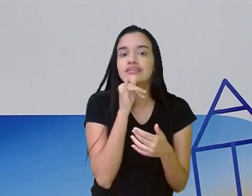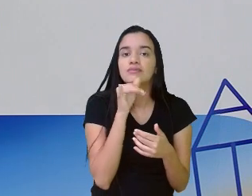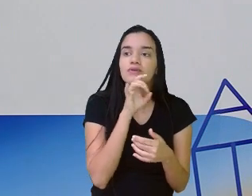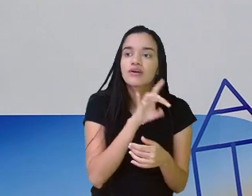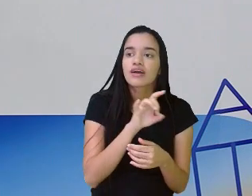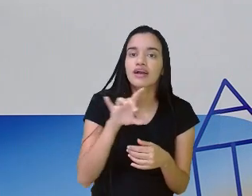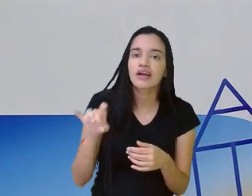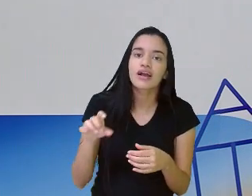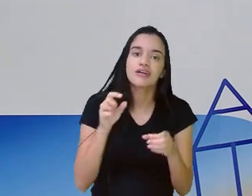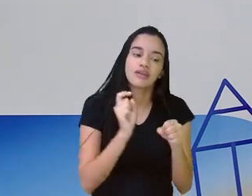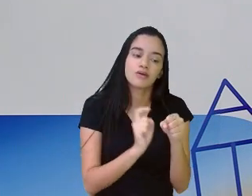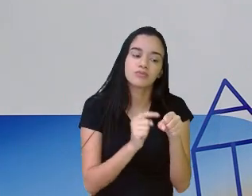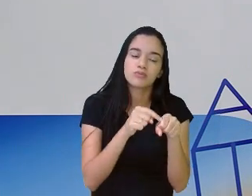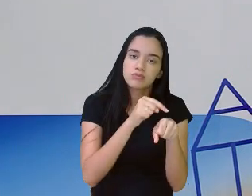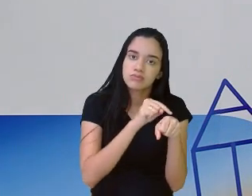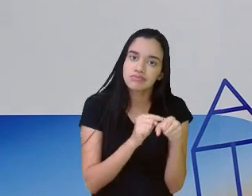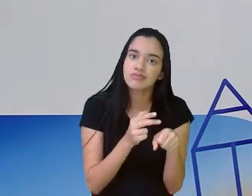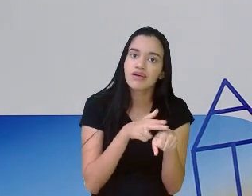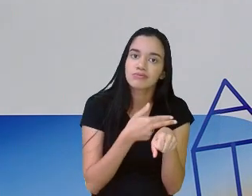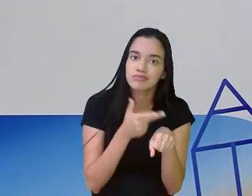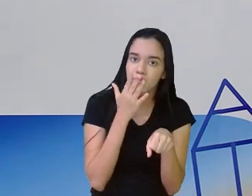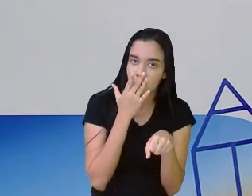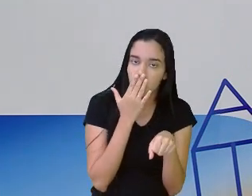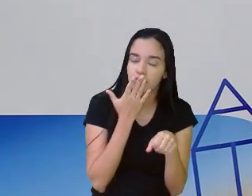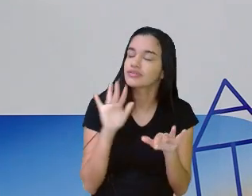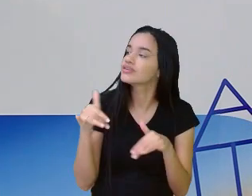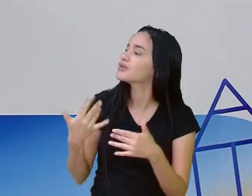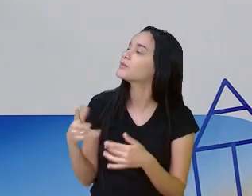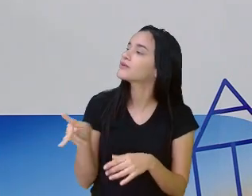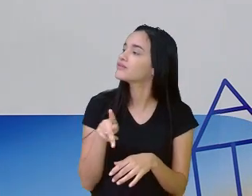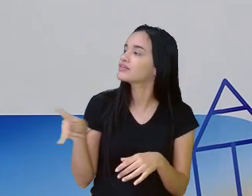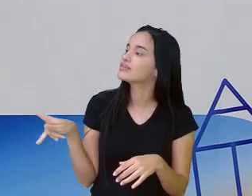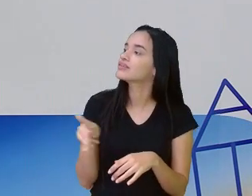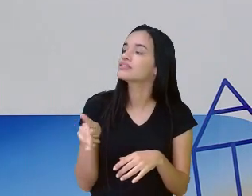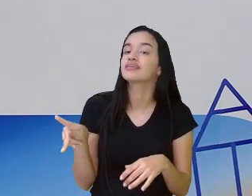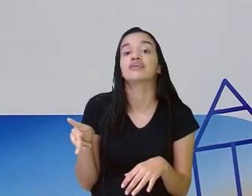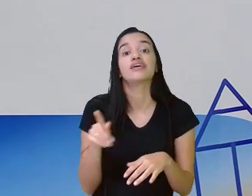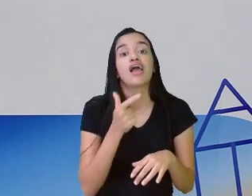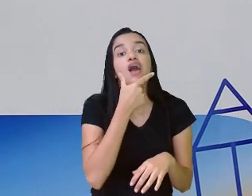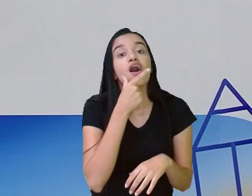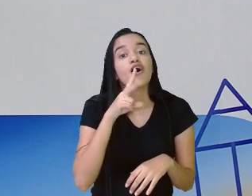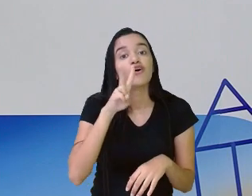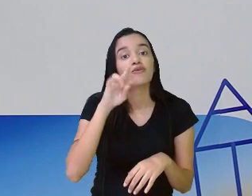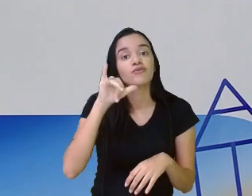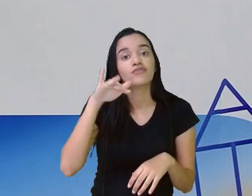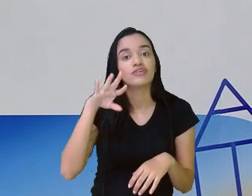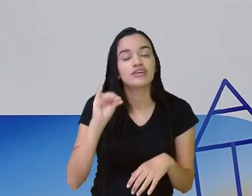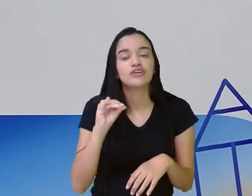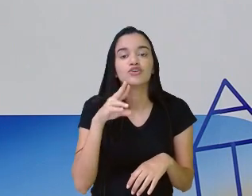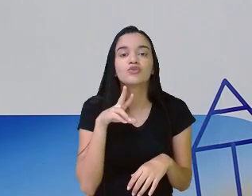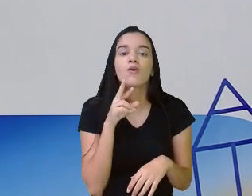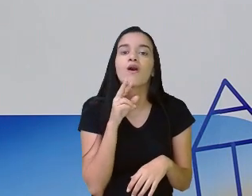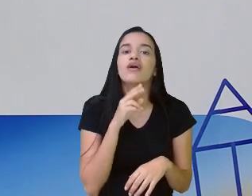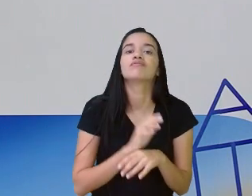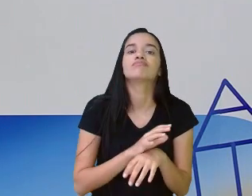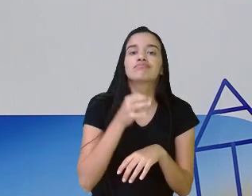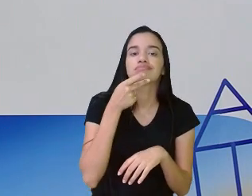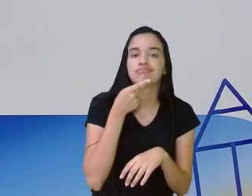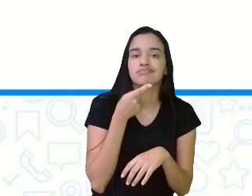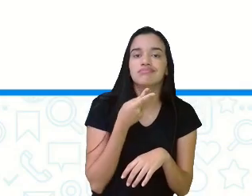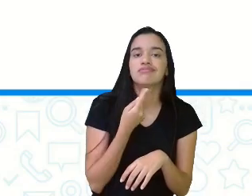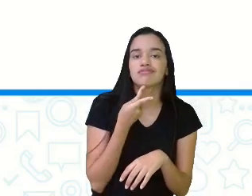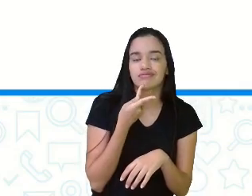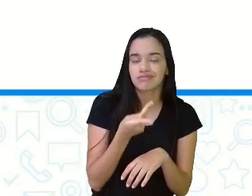cada brigadeiro desse vale 1/10. E aí, professora? O Vitor acertou, inclusive ele colocou da forma correta aqui com a barrinha